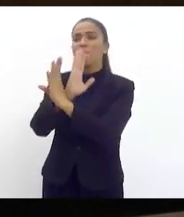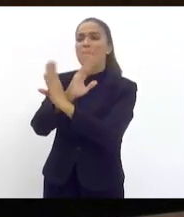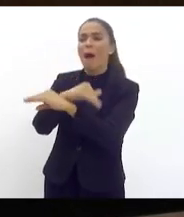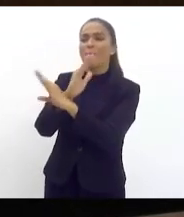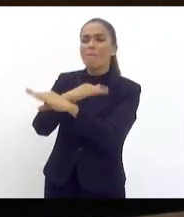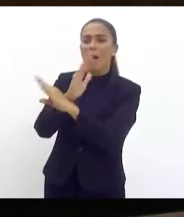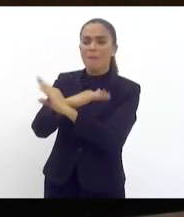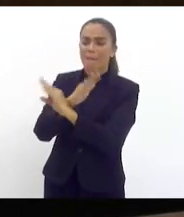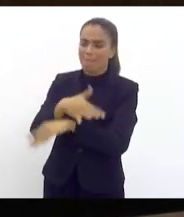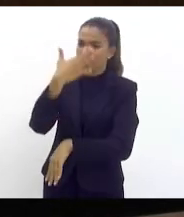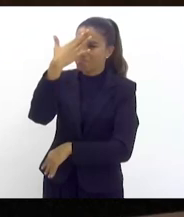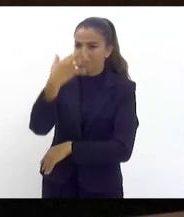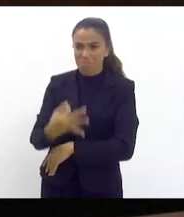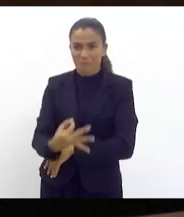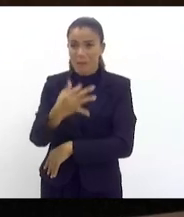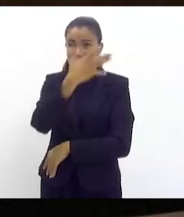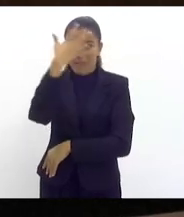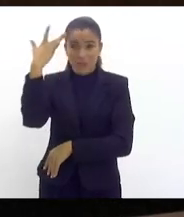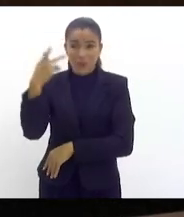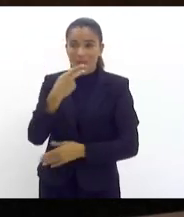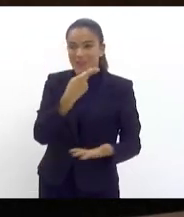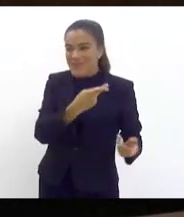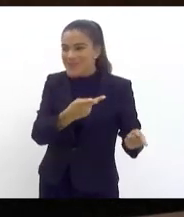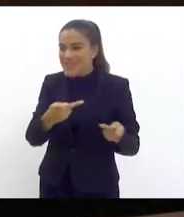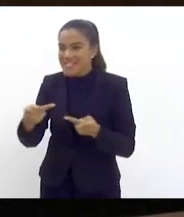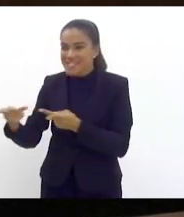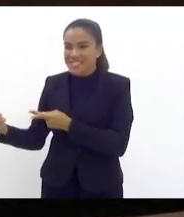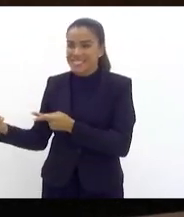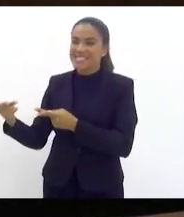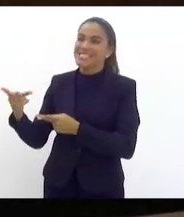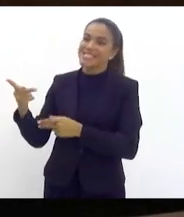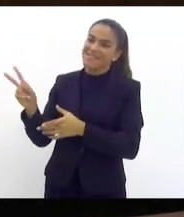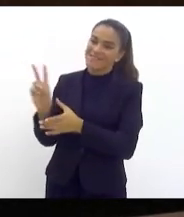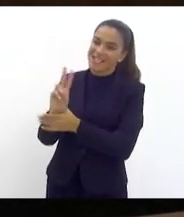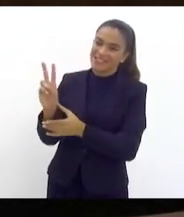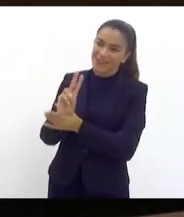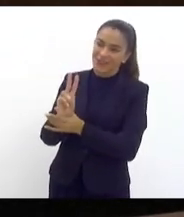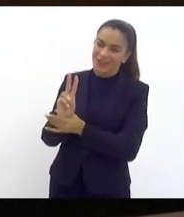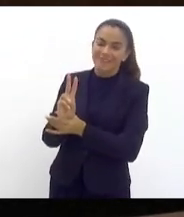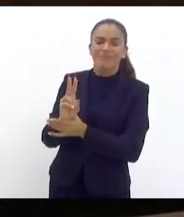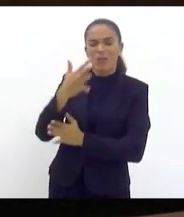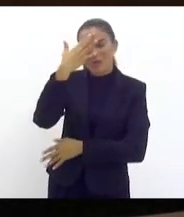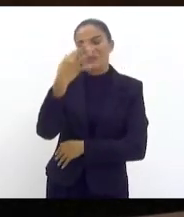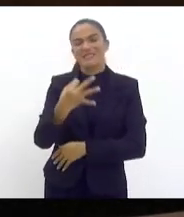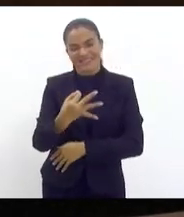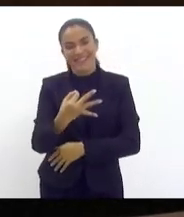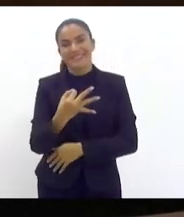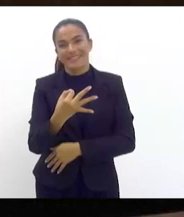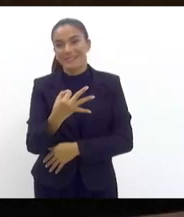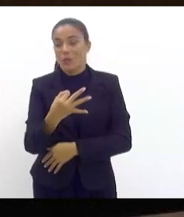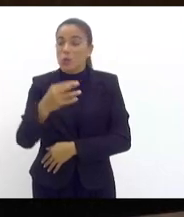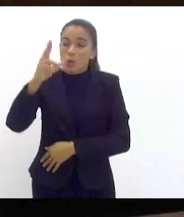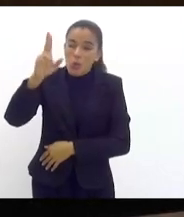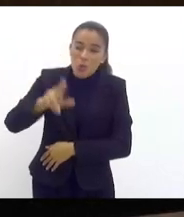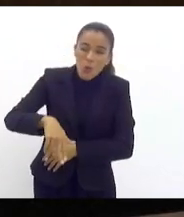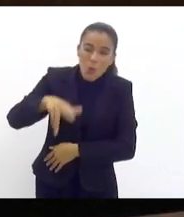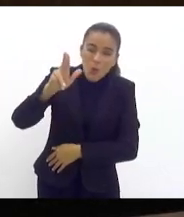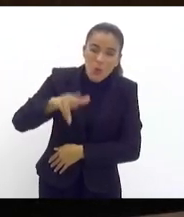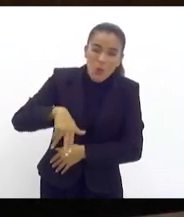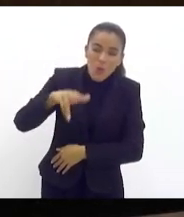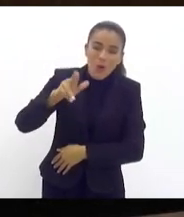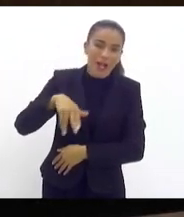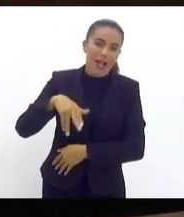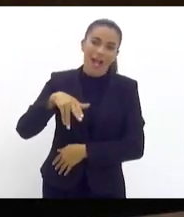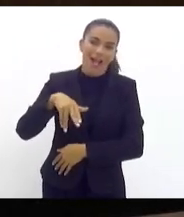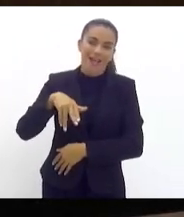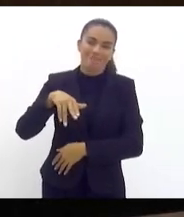absoluta certeza que a pessoa que visita a cidade de Vassouras uma vez, eu tenho certeza que ela jamais deixará